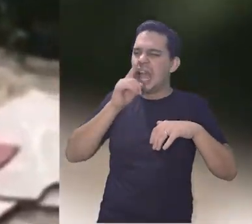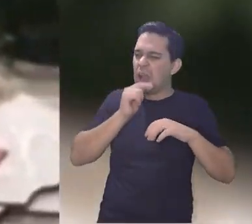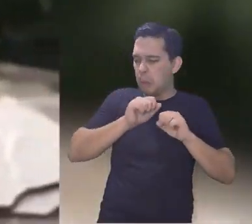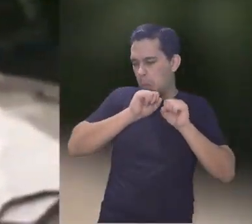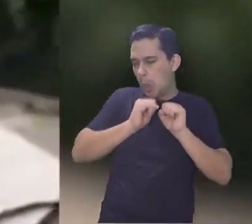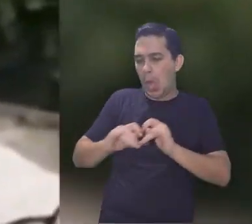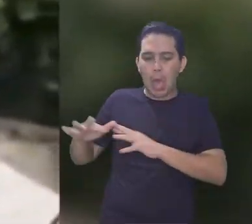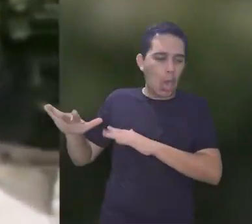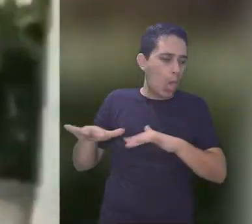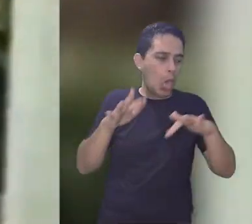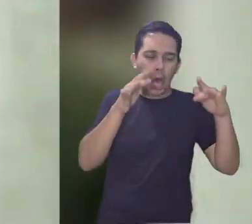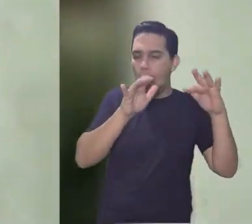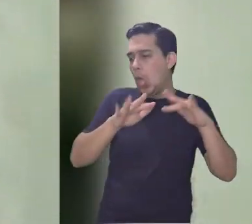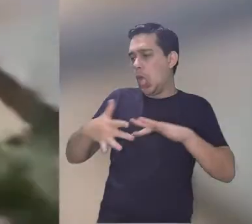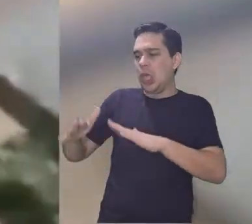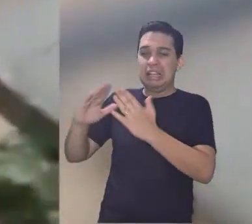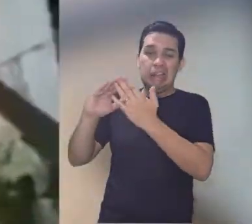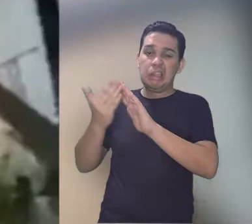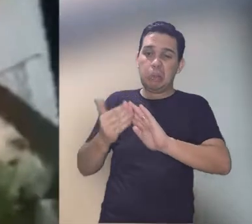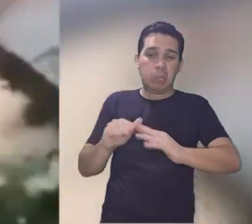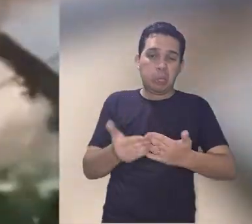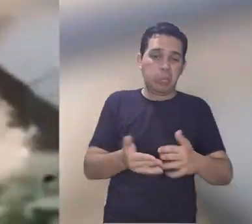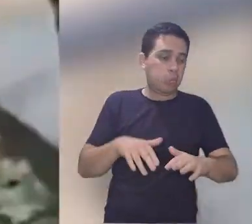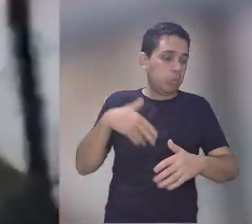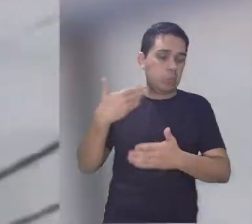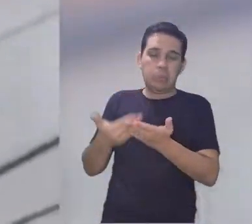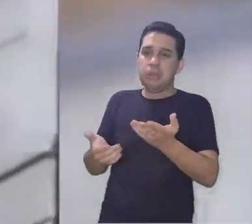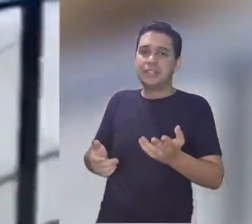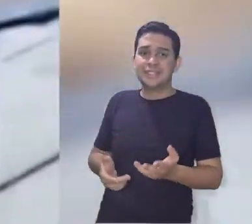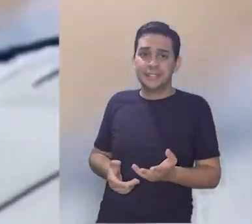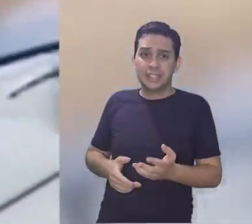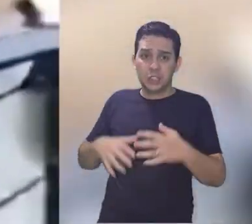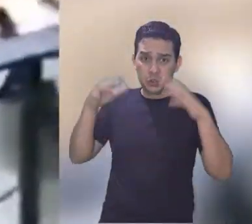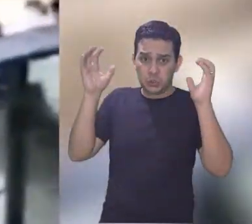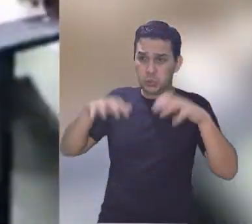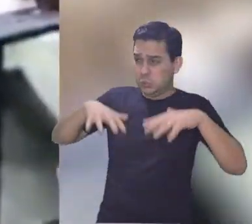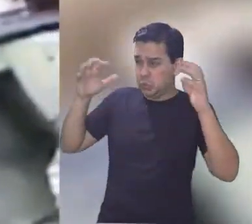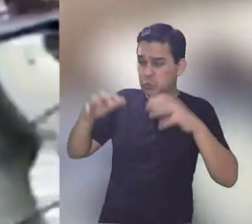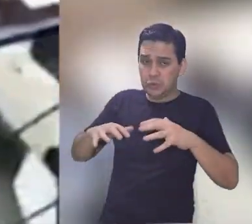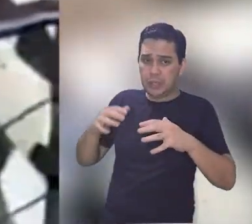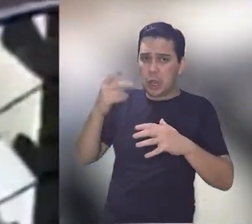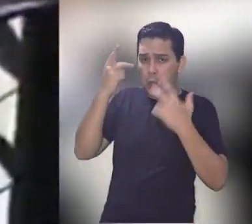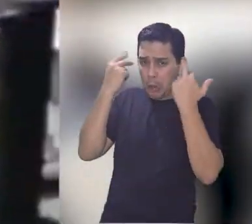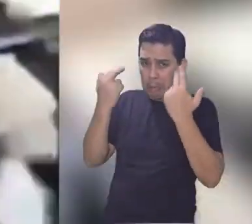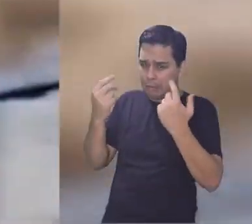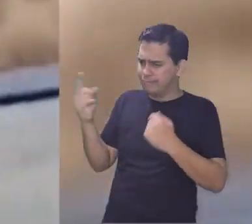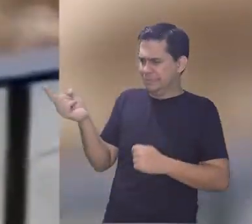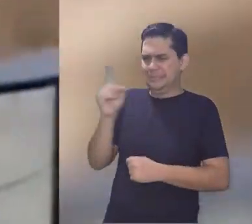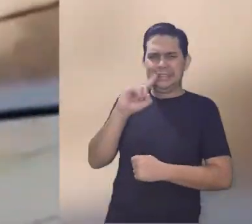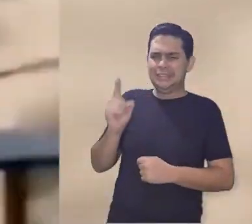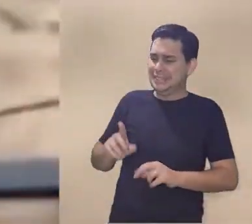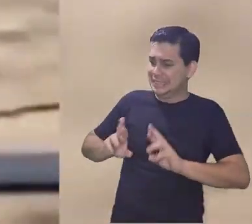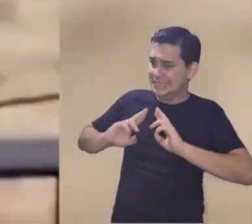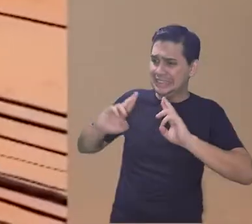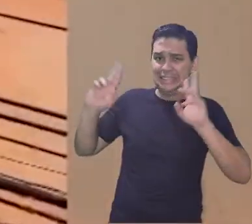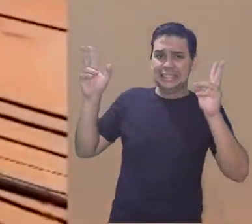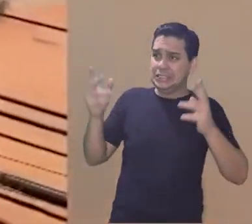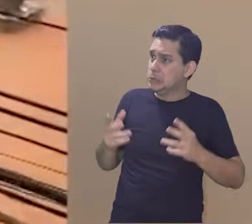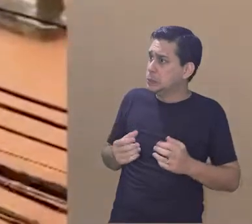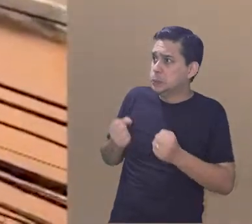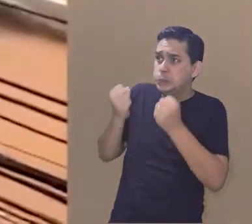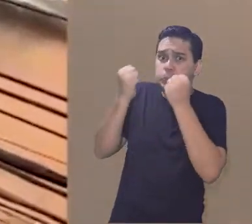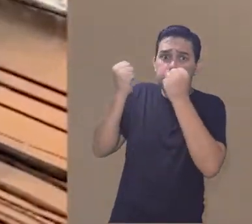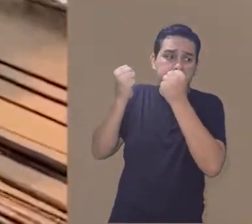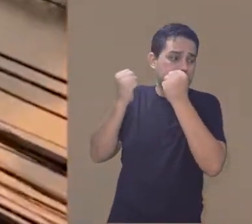um volume fora do histórico, né, do normal, aí dentro do histórico da cidade, com